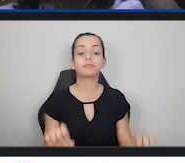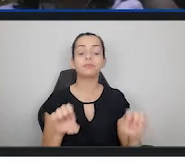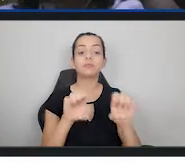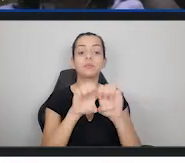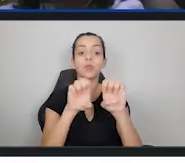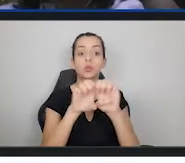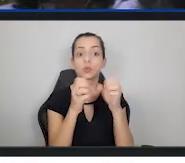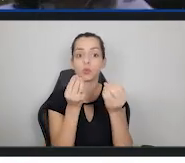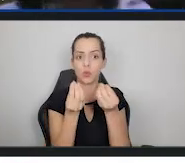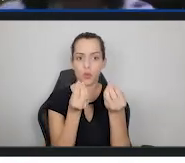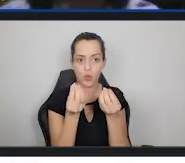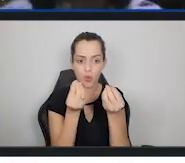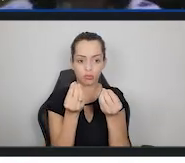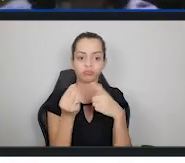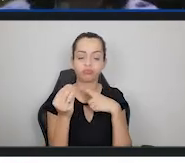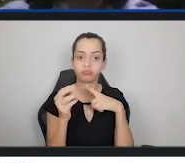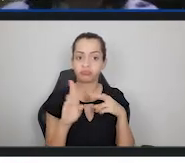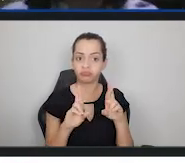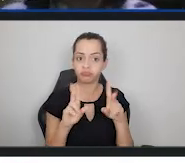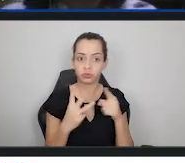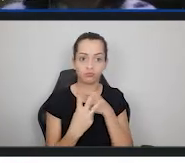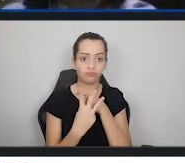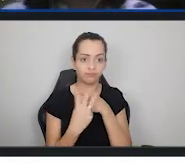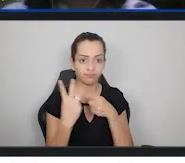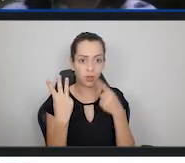costuma ser mais comum.